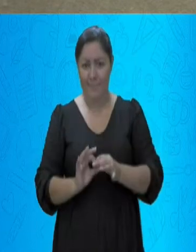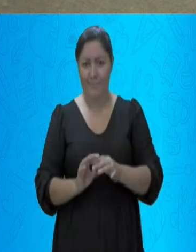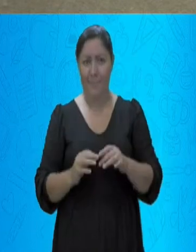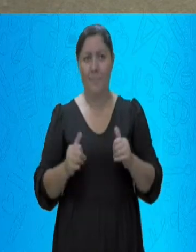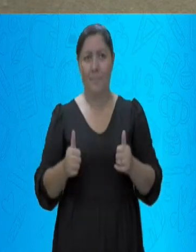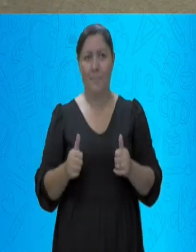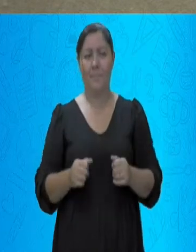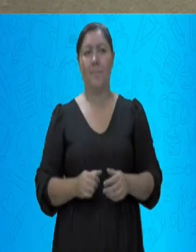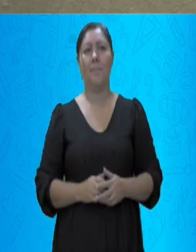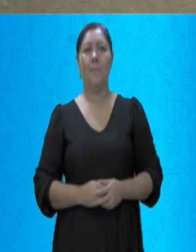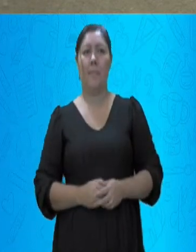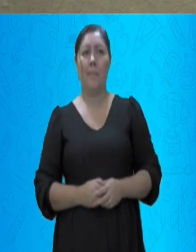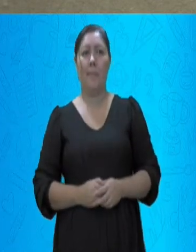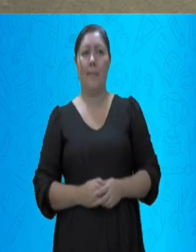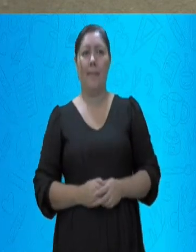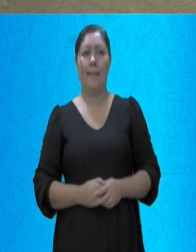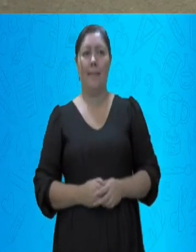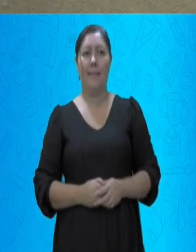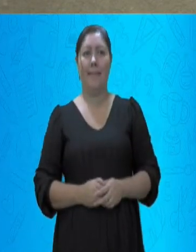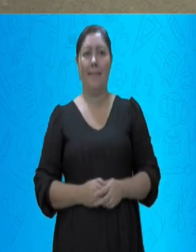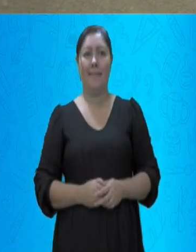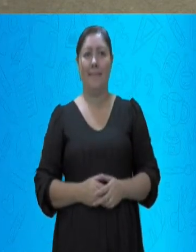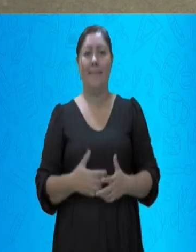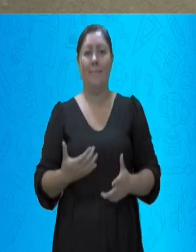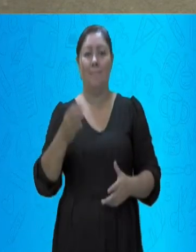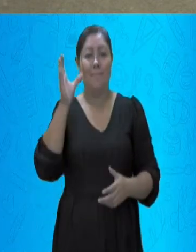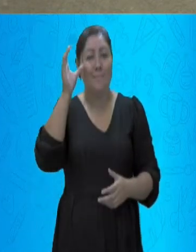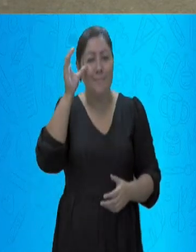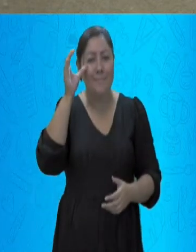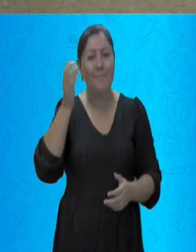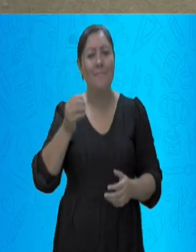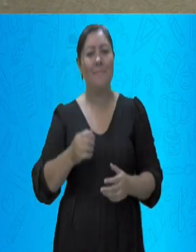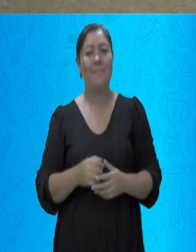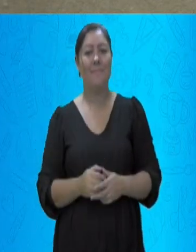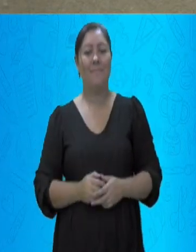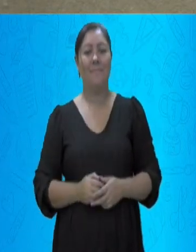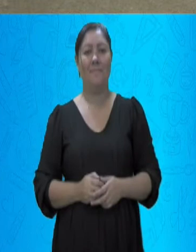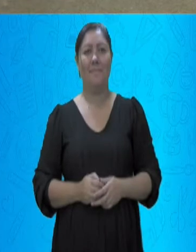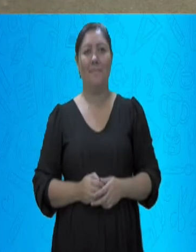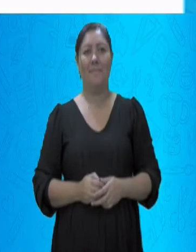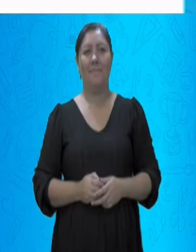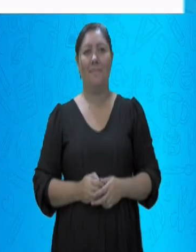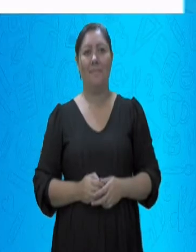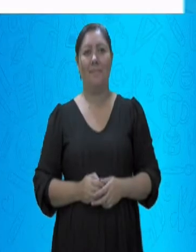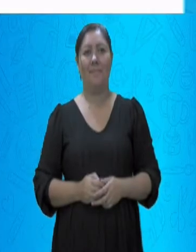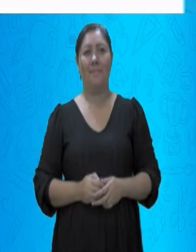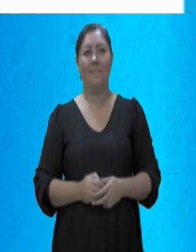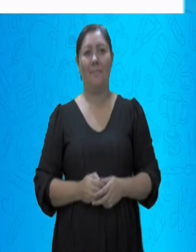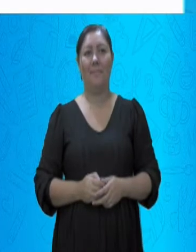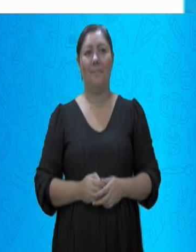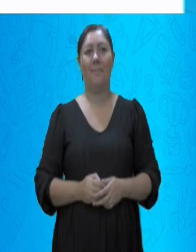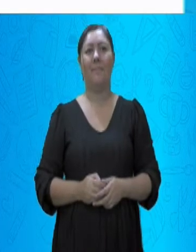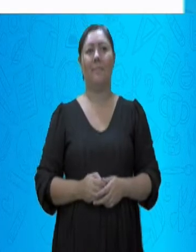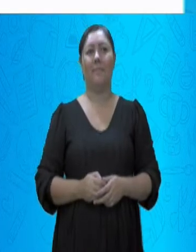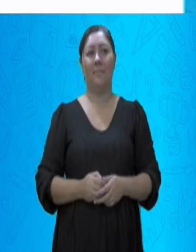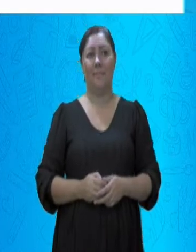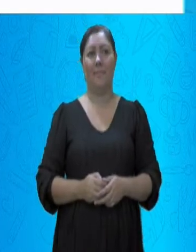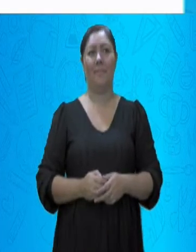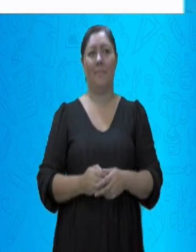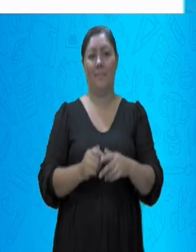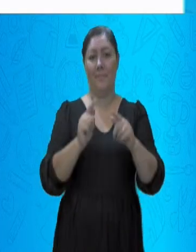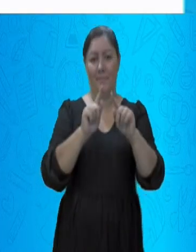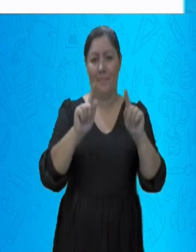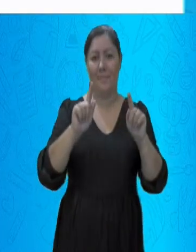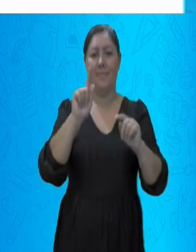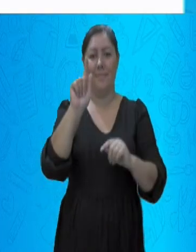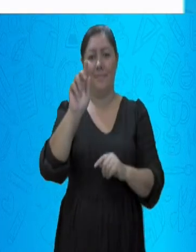Aqui é uma curiosidade muito interessante. Na gramática, que é o que a gente